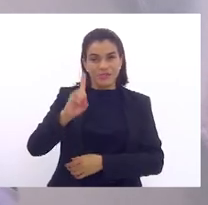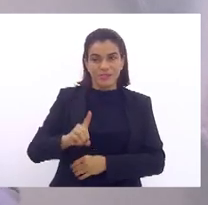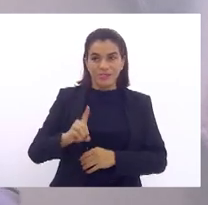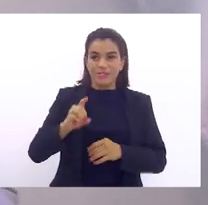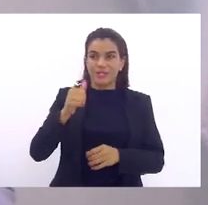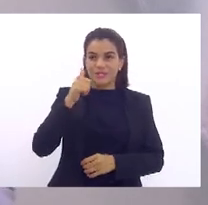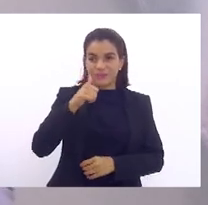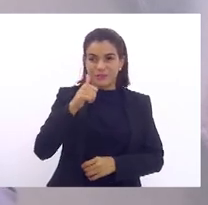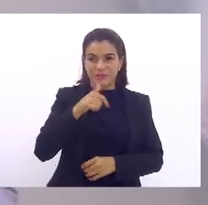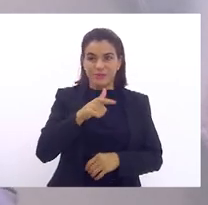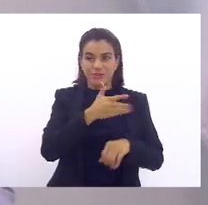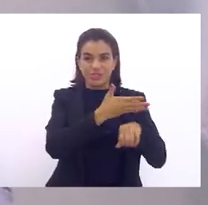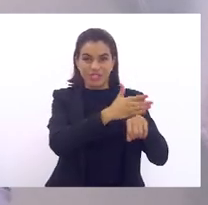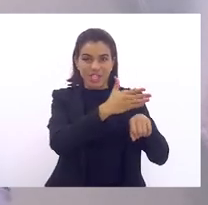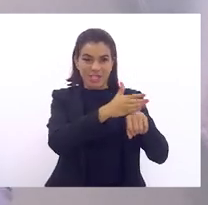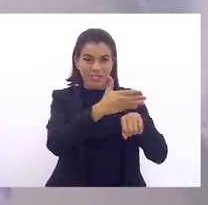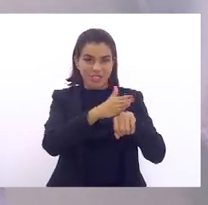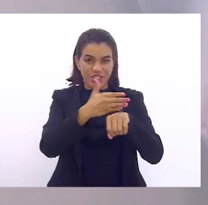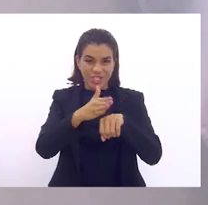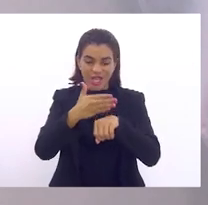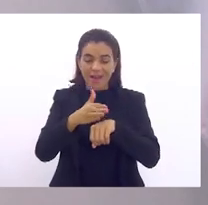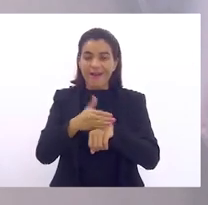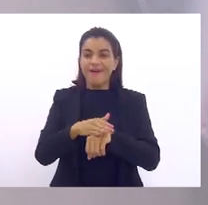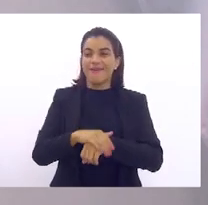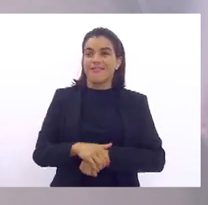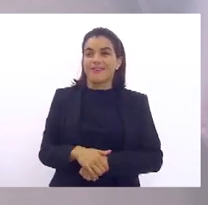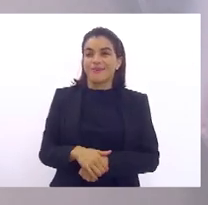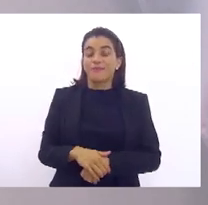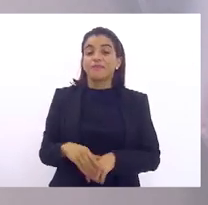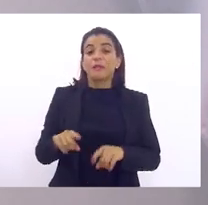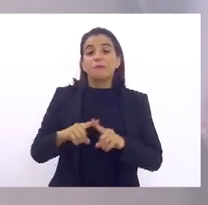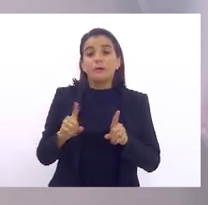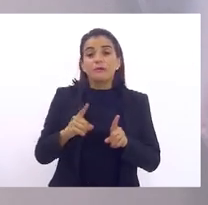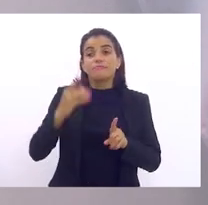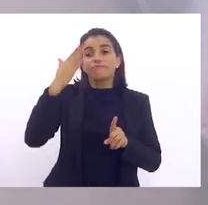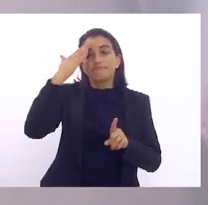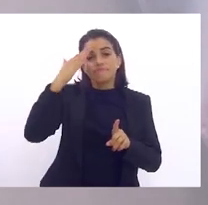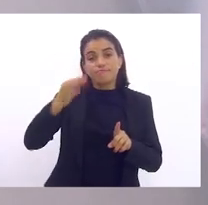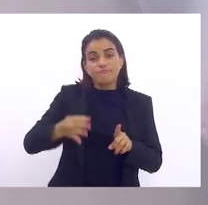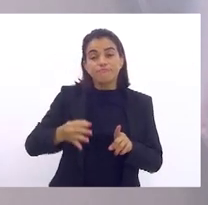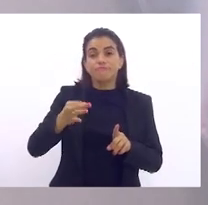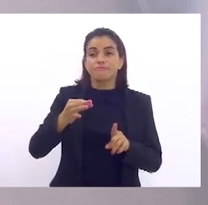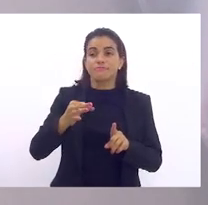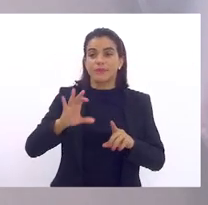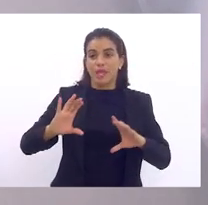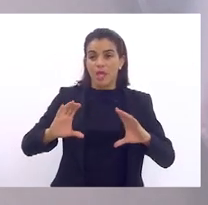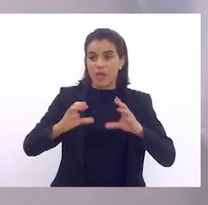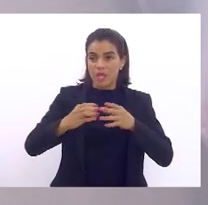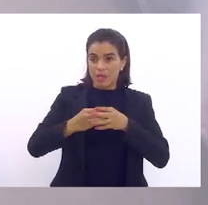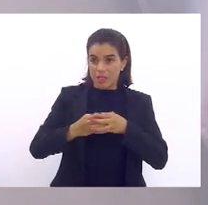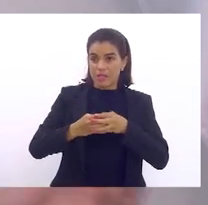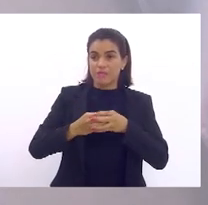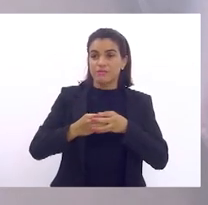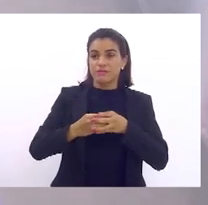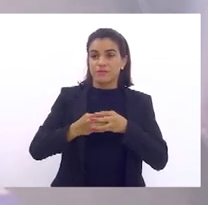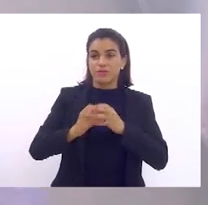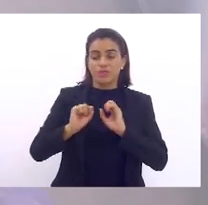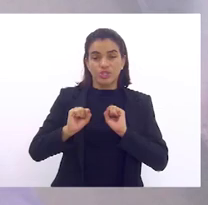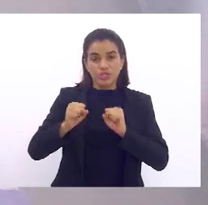a nossa estagiária tá todo mundo aqui mas entendendo que a equipe da comissão de defesa dos direitos da mulher se é